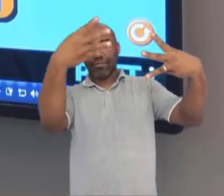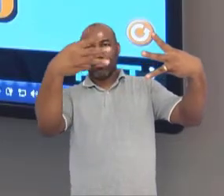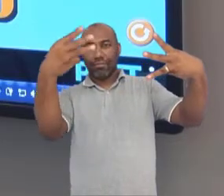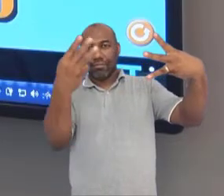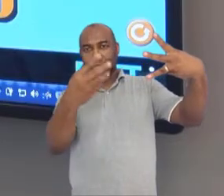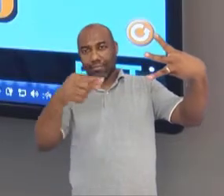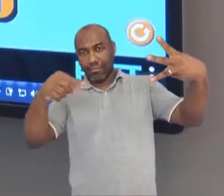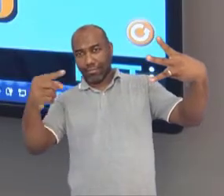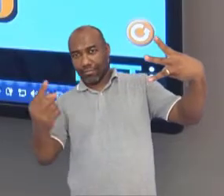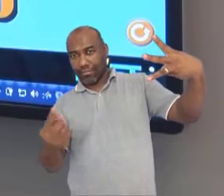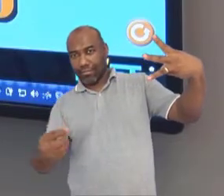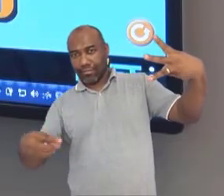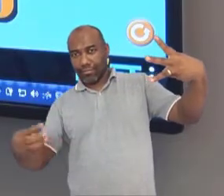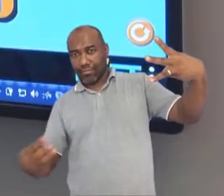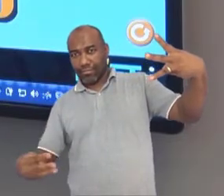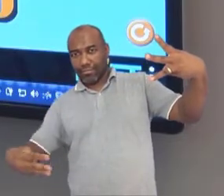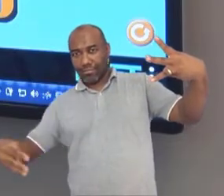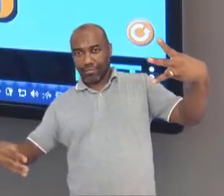aumenta.